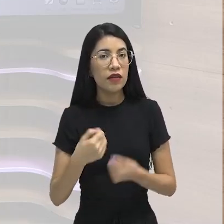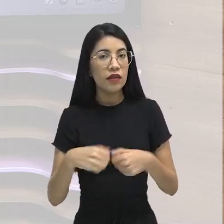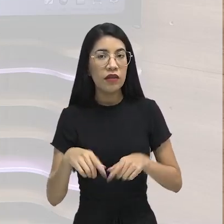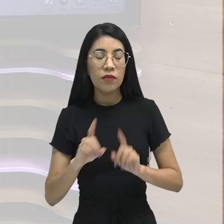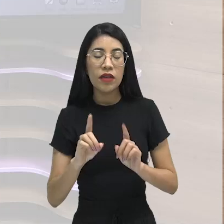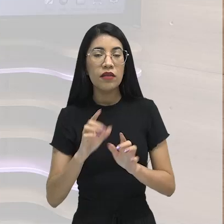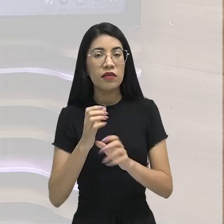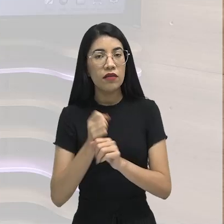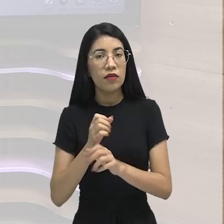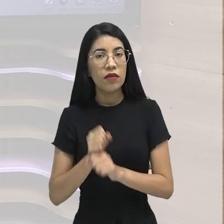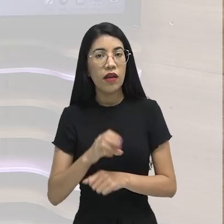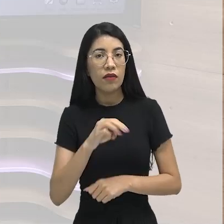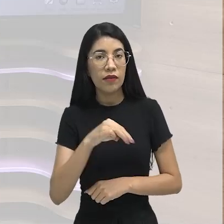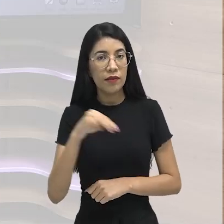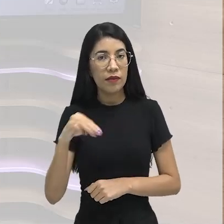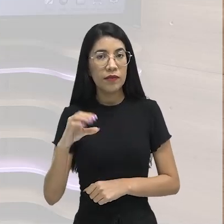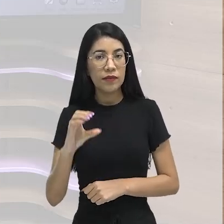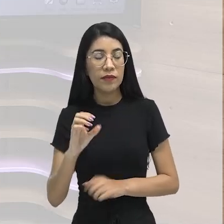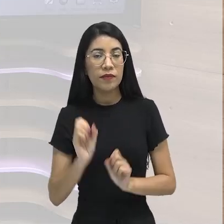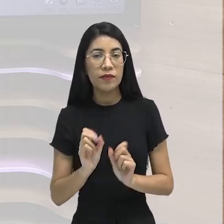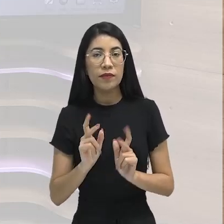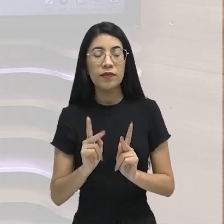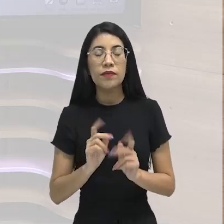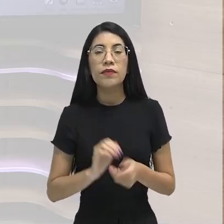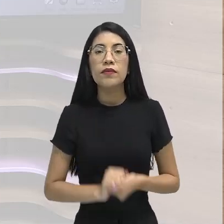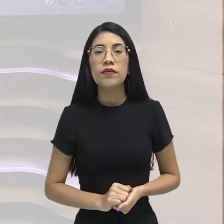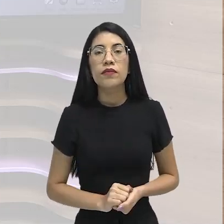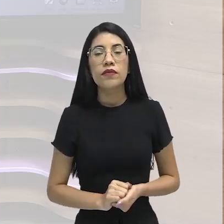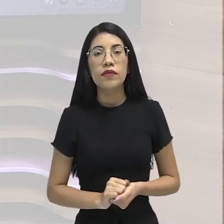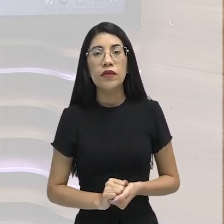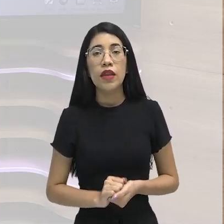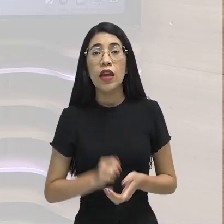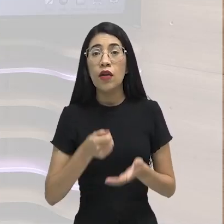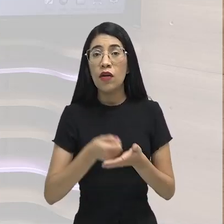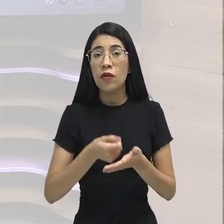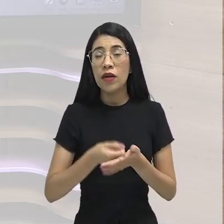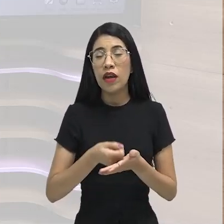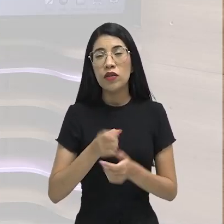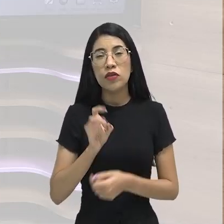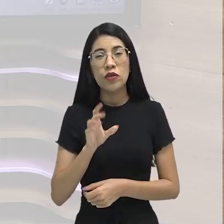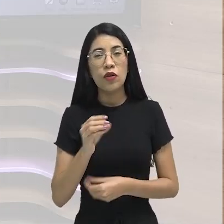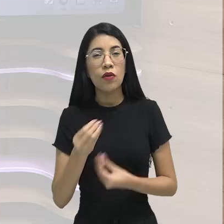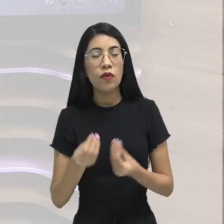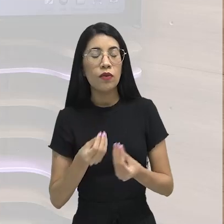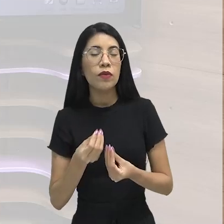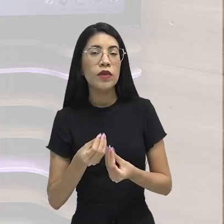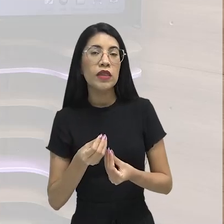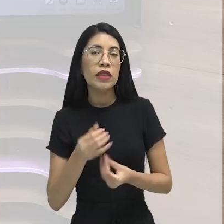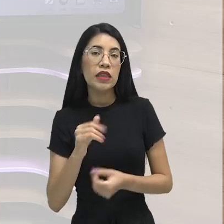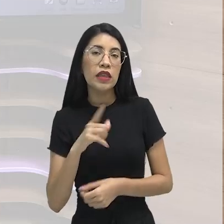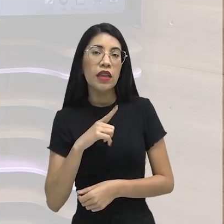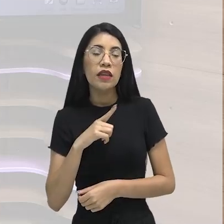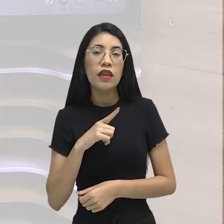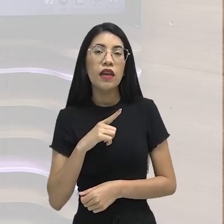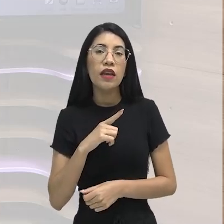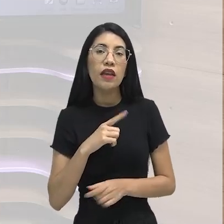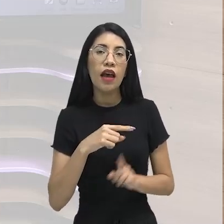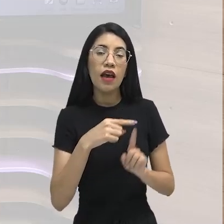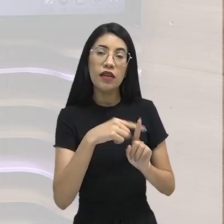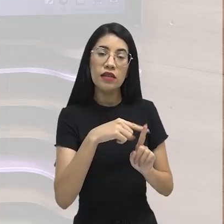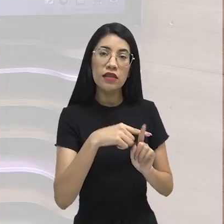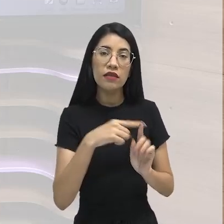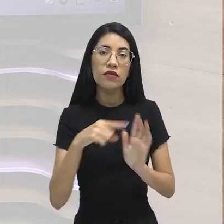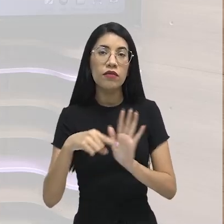necessidade de calcularmos MMC, tá? Essa obrigatoriedade, vamos chamar assim, ela só existe para